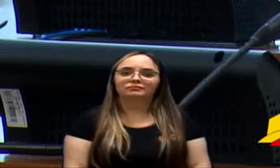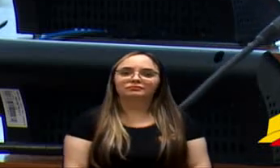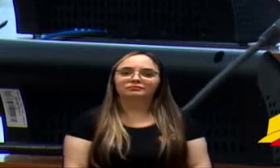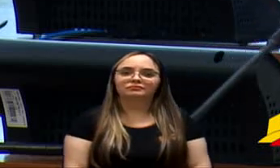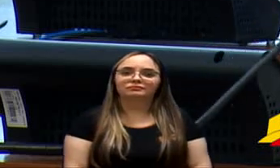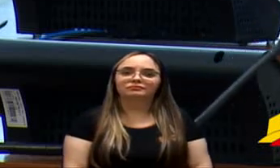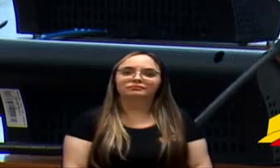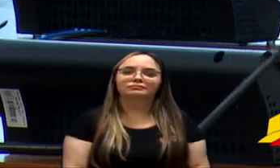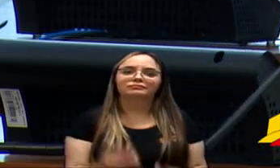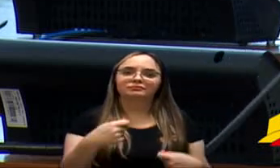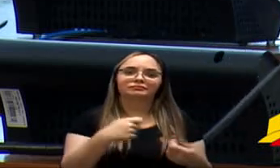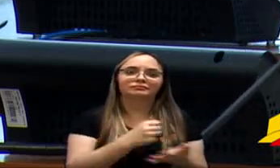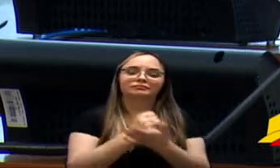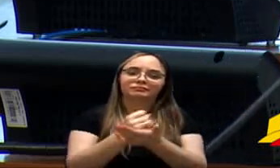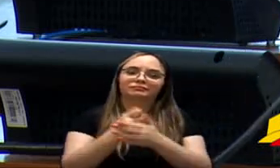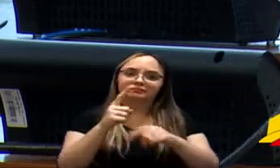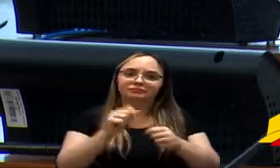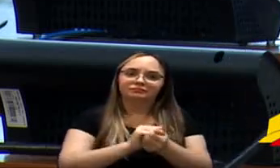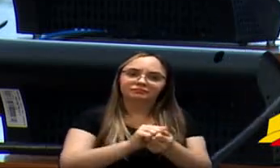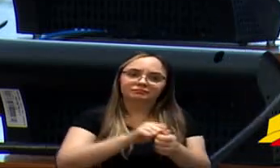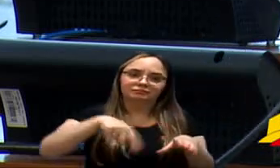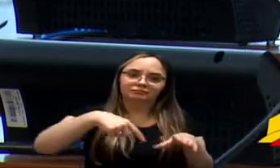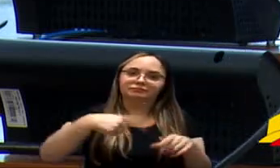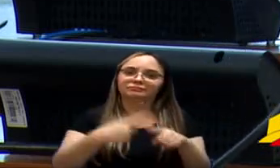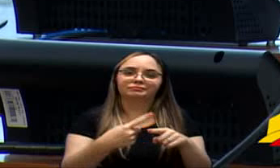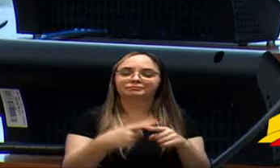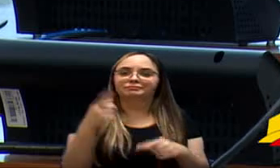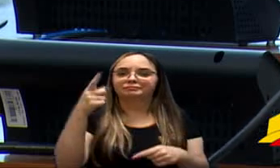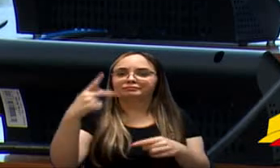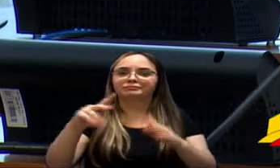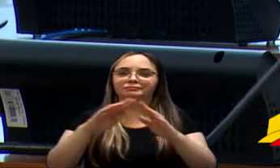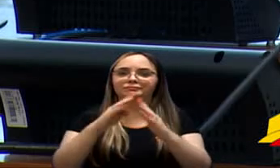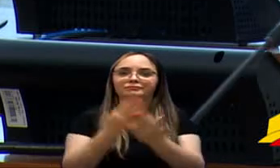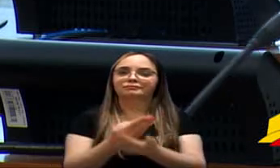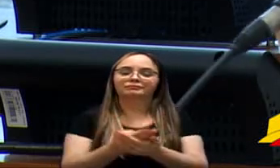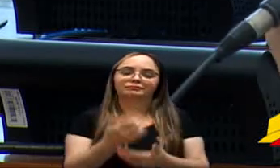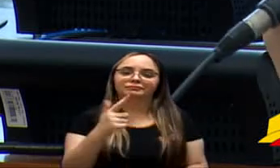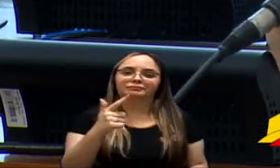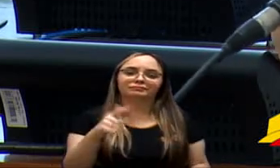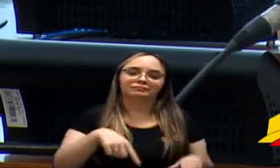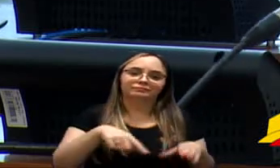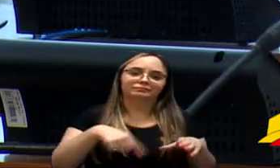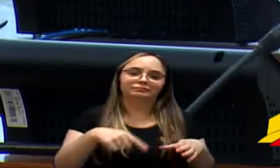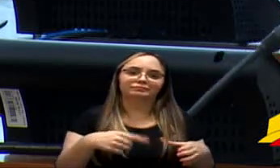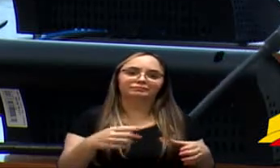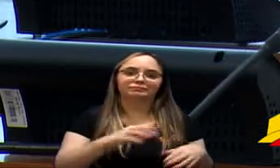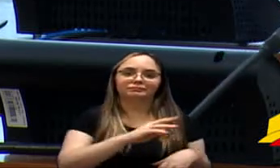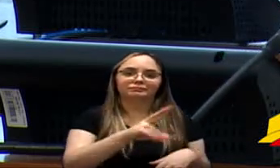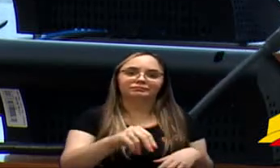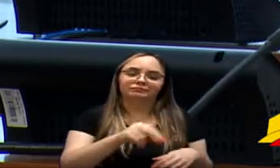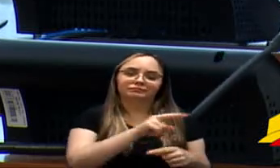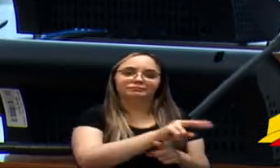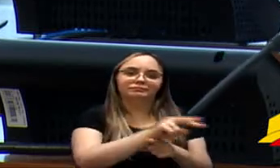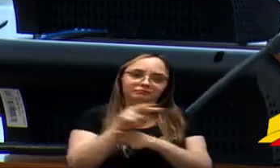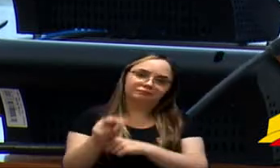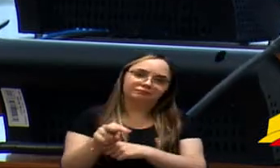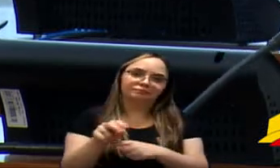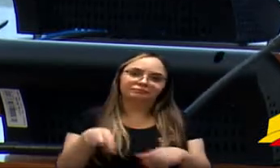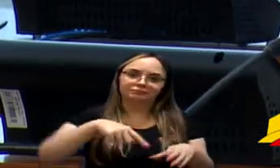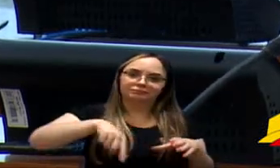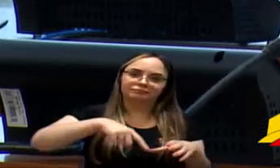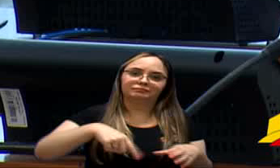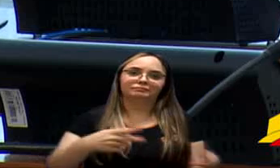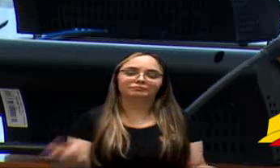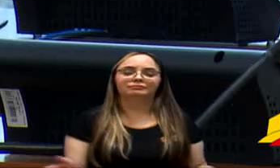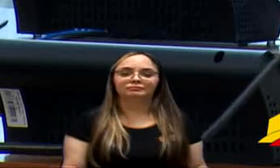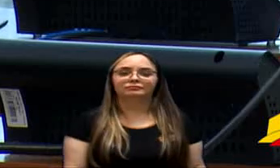Emprestada, tinham que levar um tanquinho lá, porque não tem máquina de lavar roupa. Tem um tanquinho que as funcionárias emprestaram para a